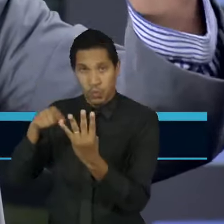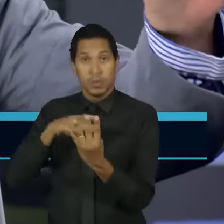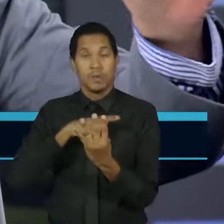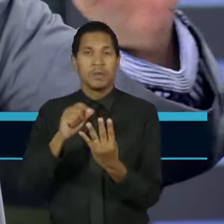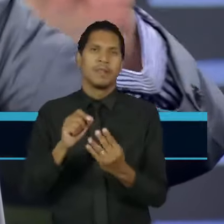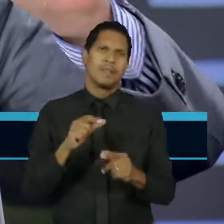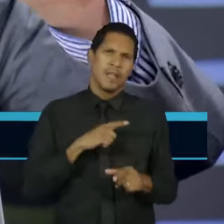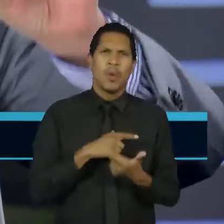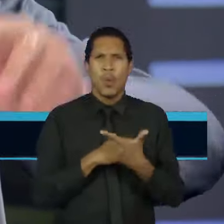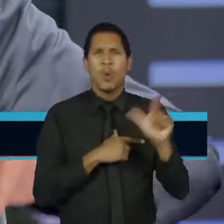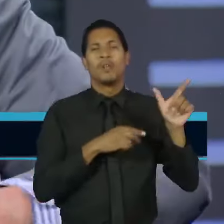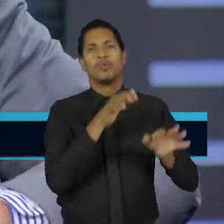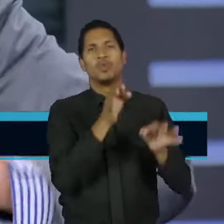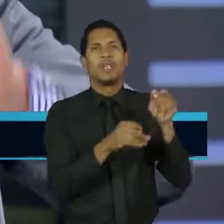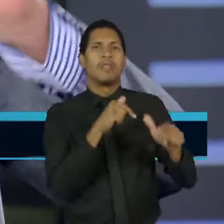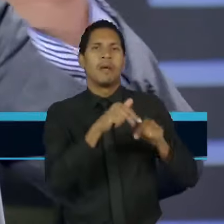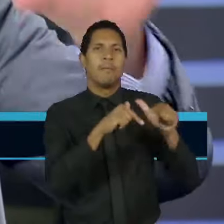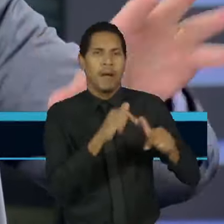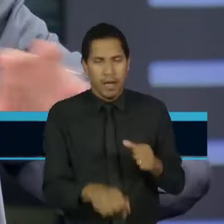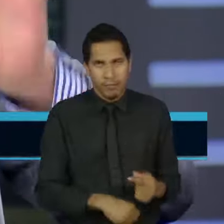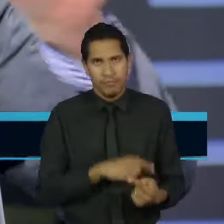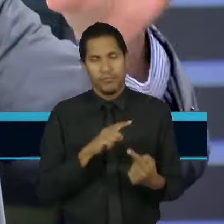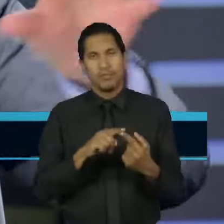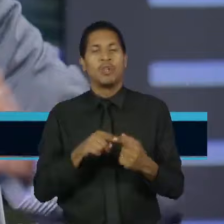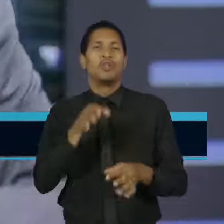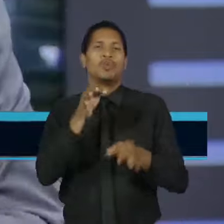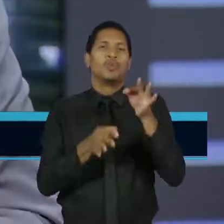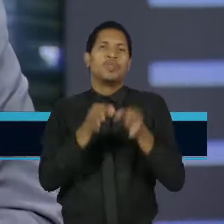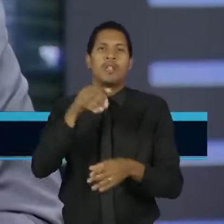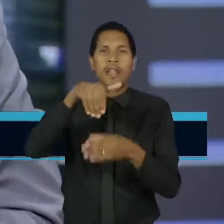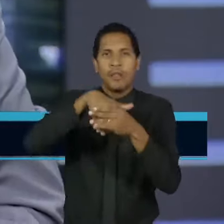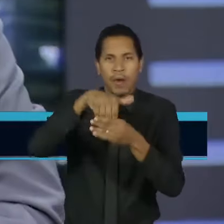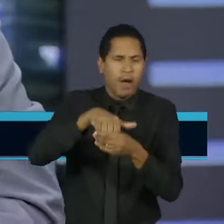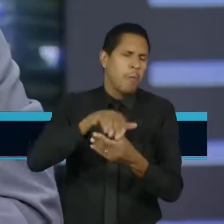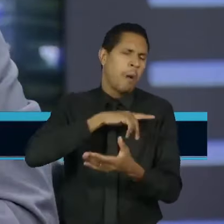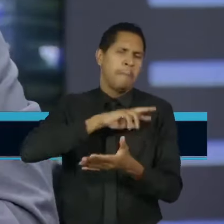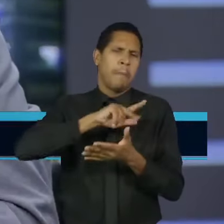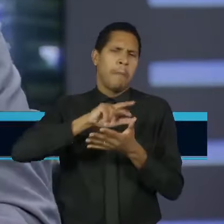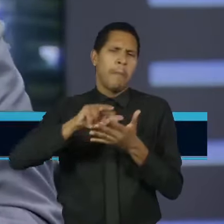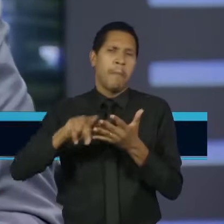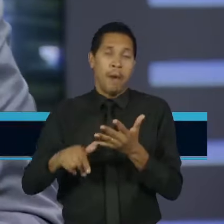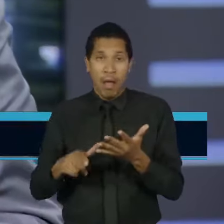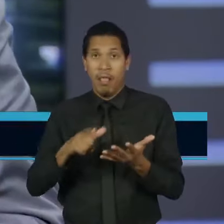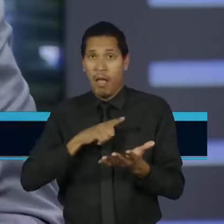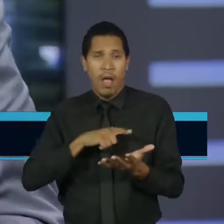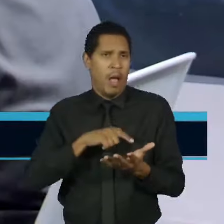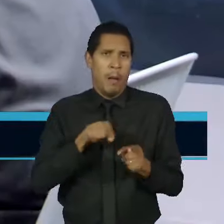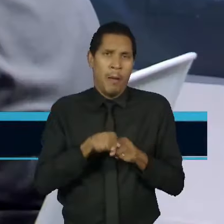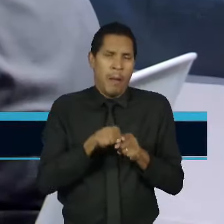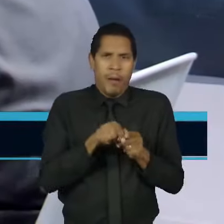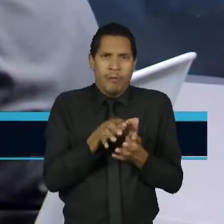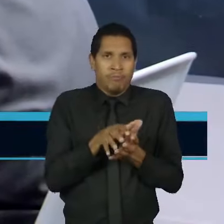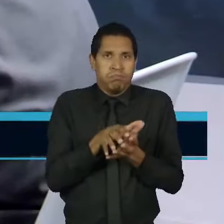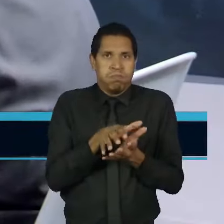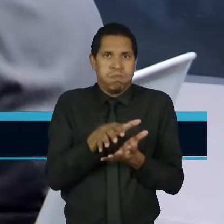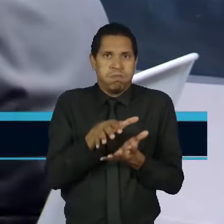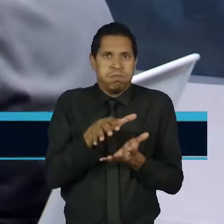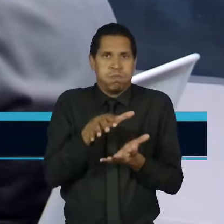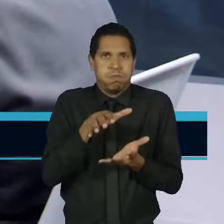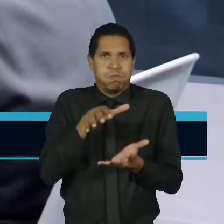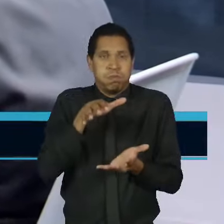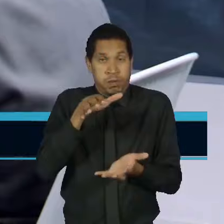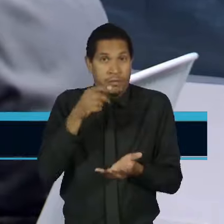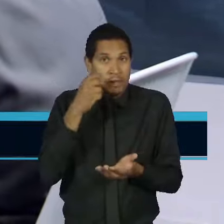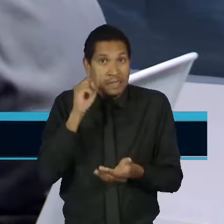do Trabalho, a Justiça Eleitoral e assim por diante, criou-se um grande inchaço. Realmente o volume é brutal. Se você